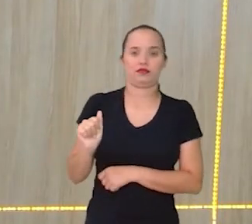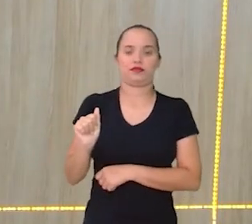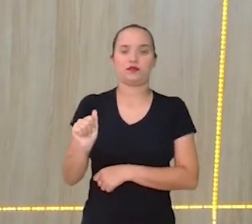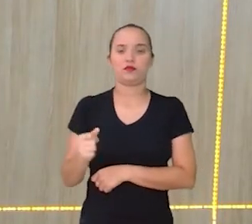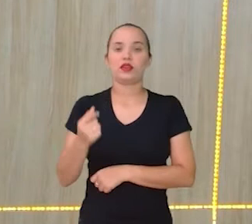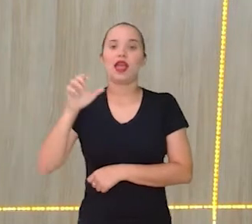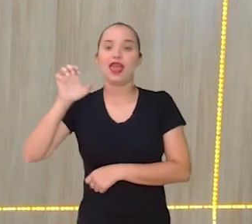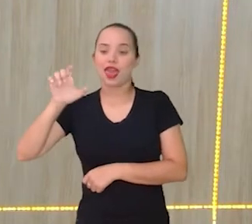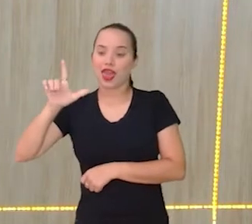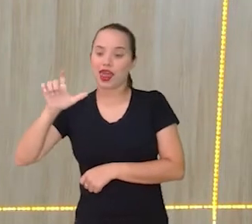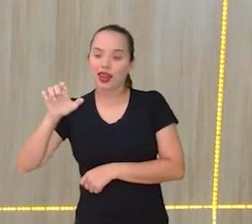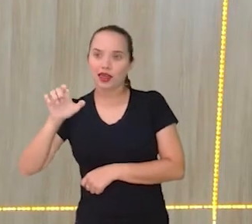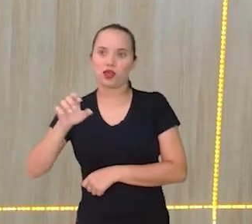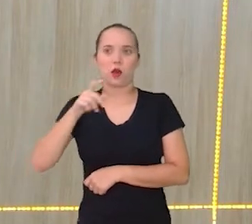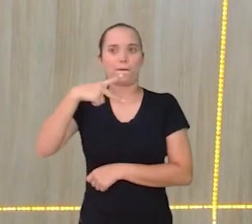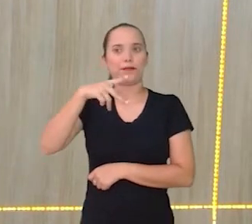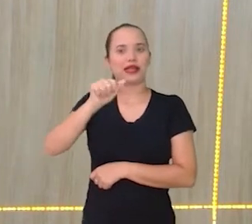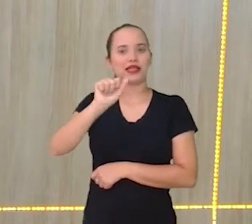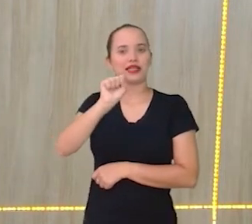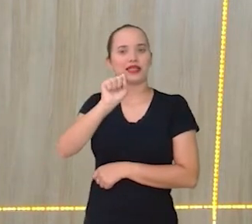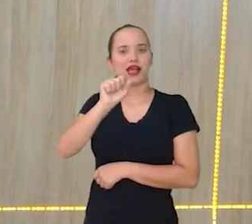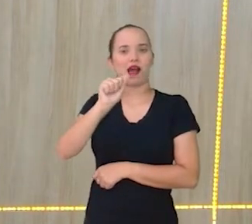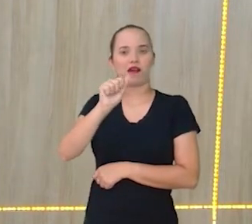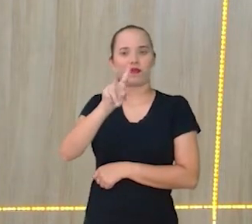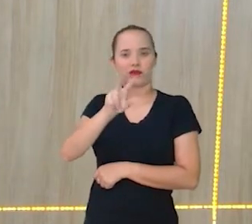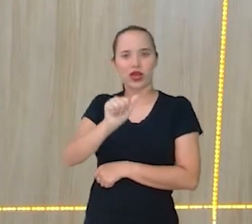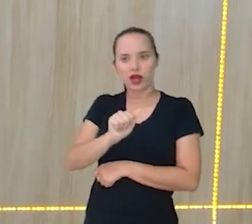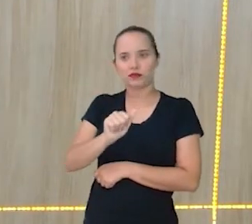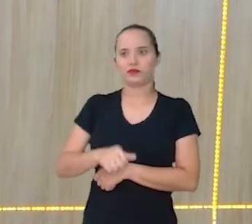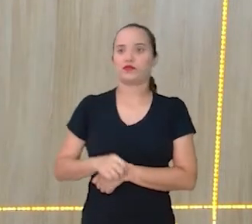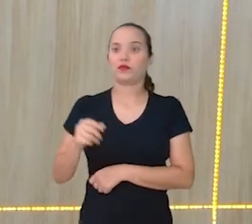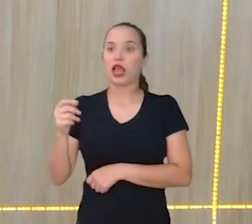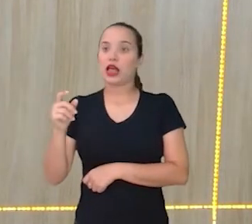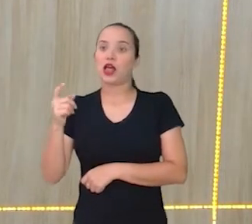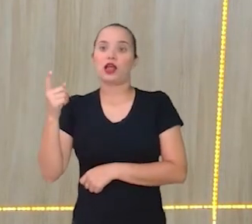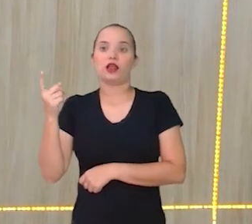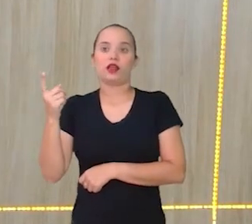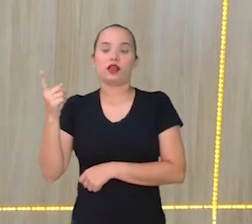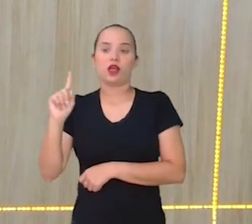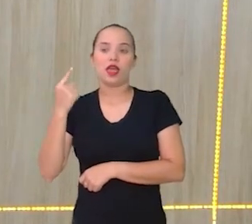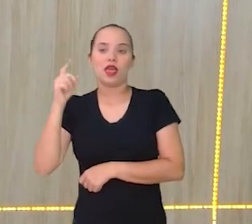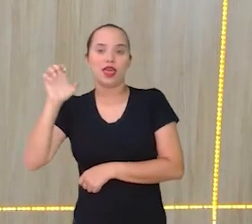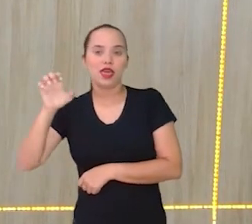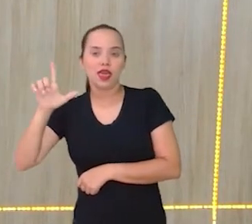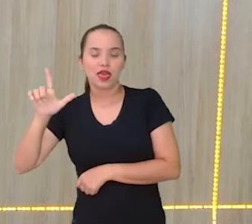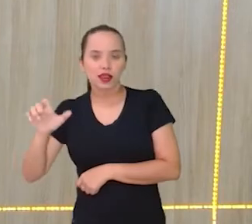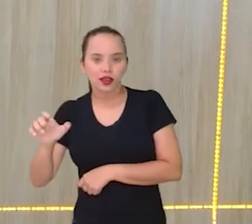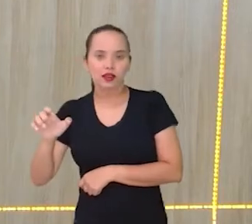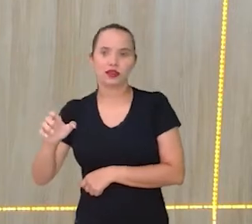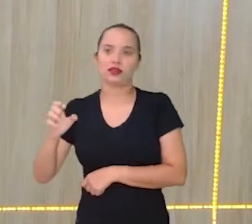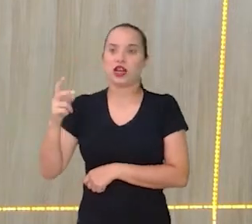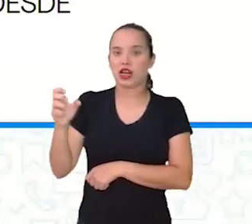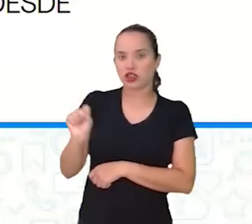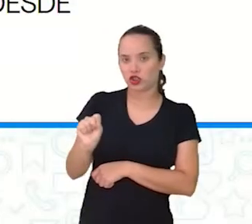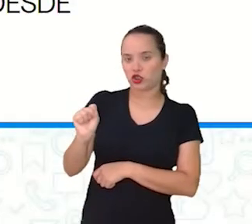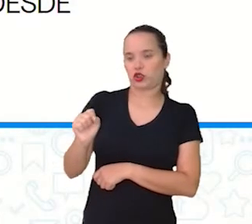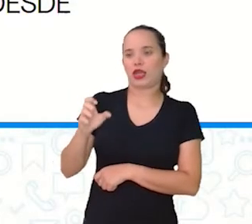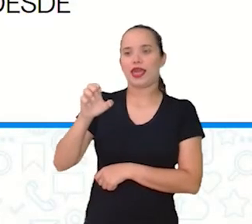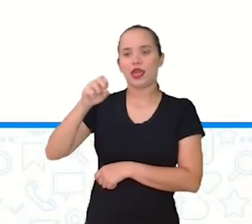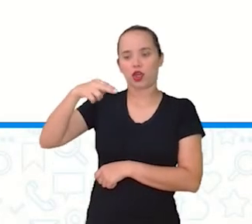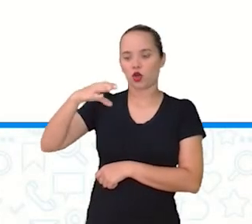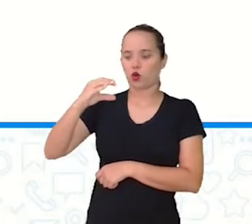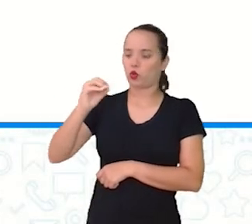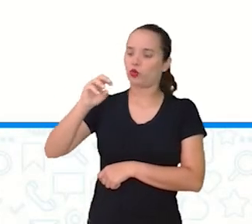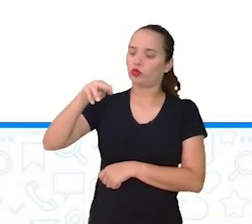se encontraram, eles passeavam. Agora está correto, não é?